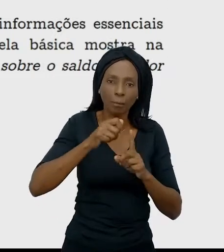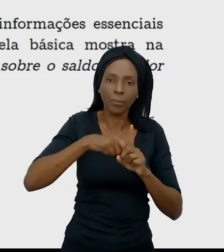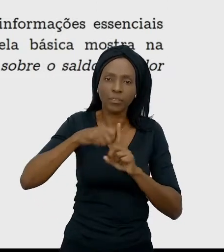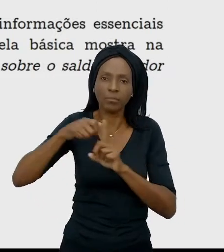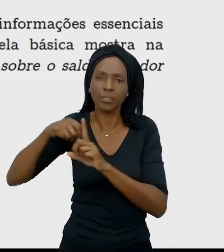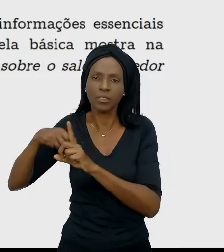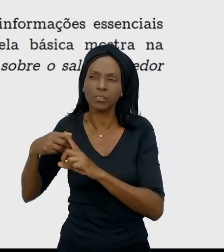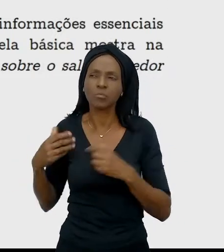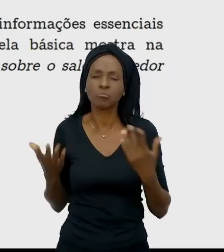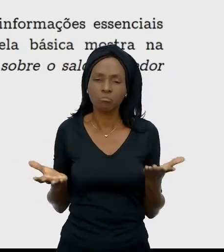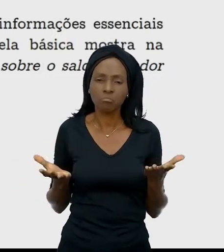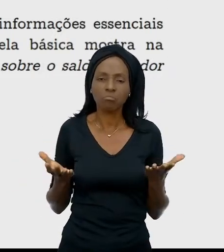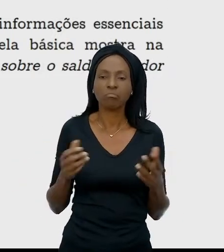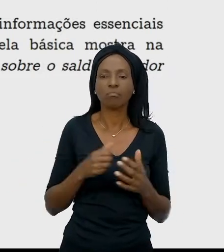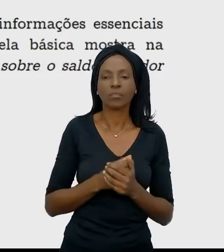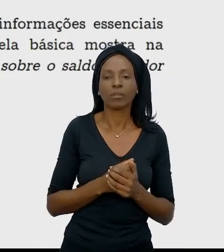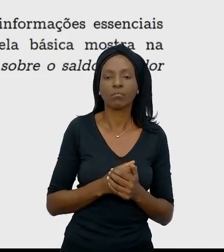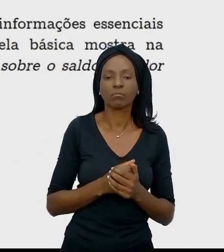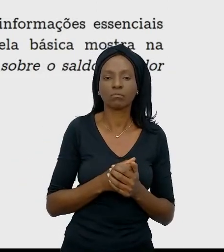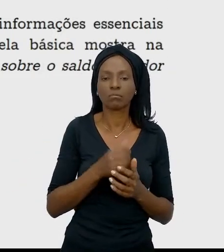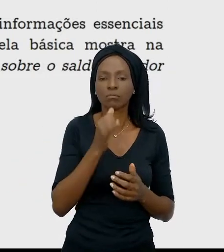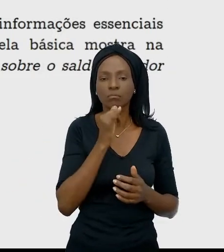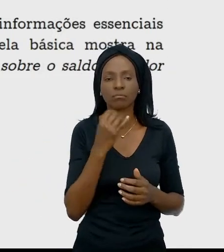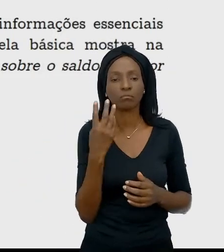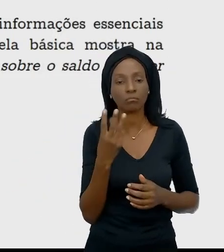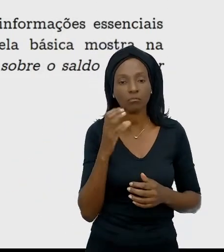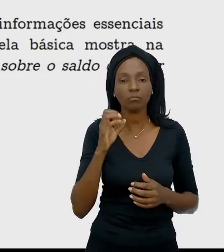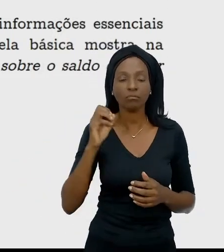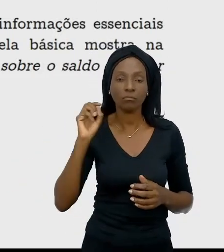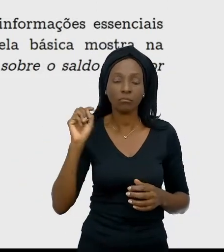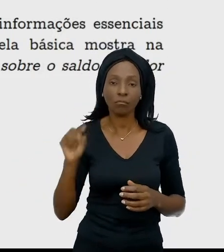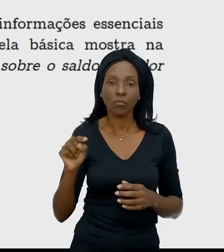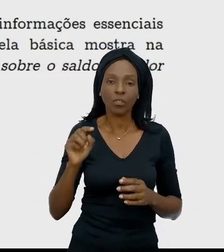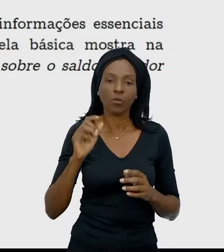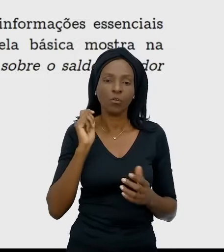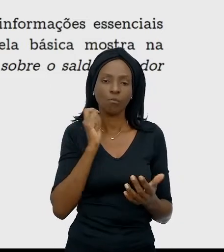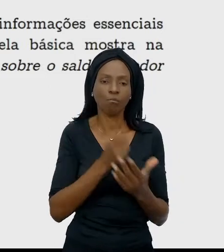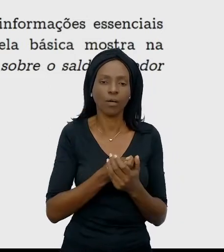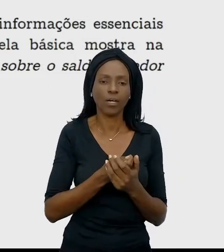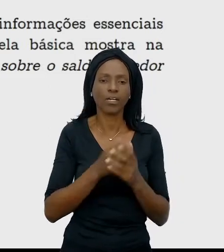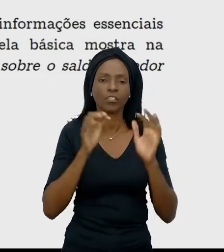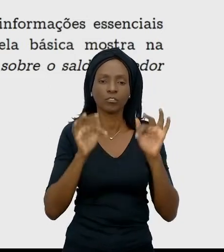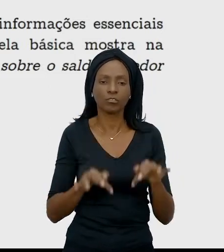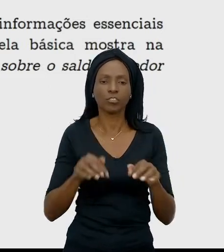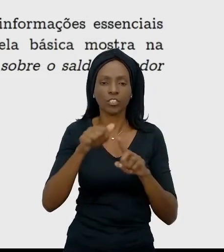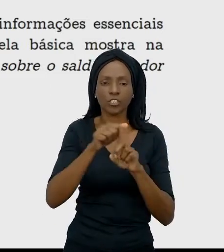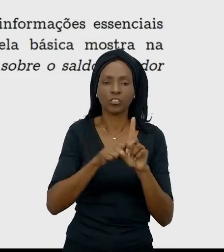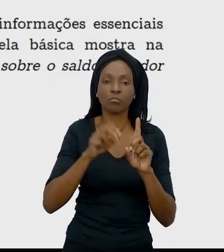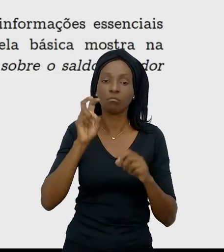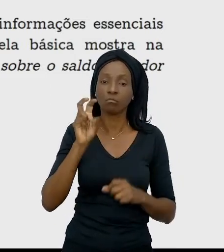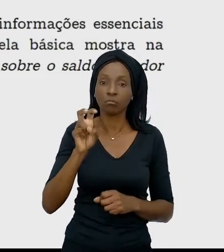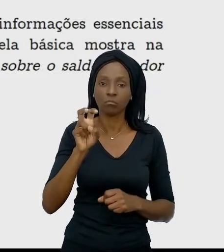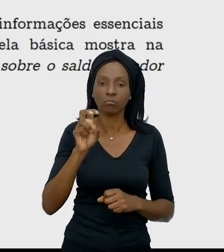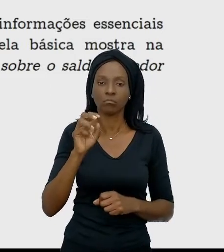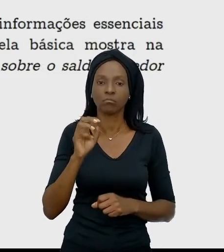falando, aí, 300 mil, que será pago no final de 5 meses.